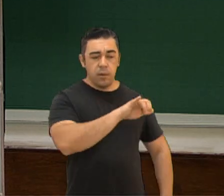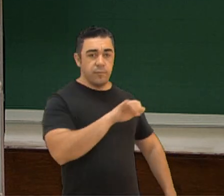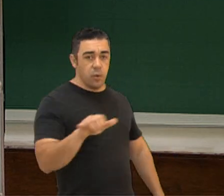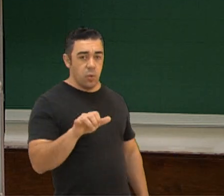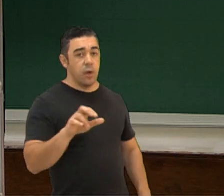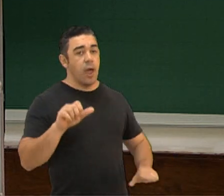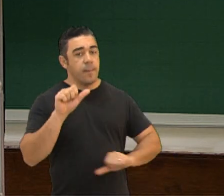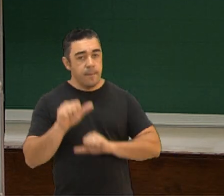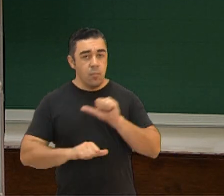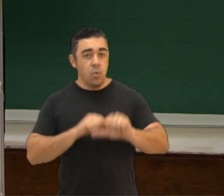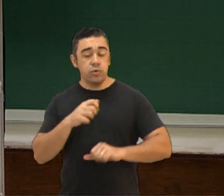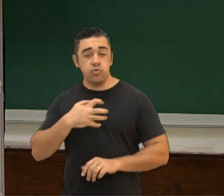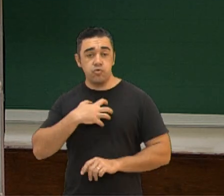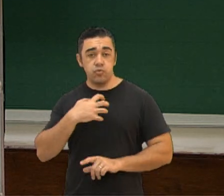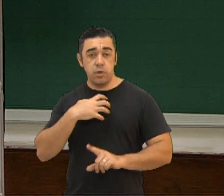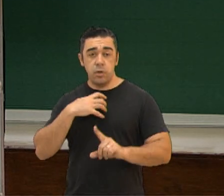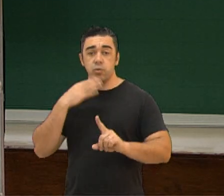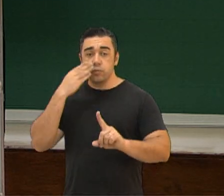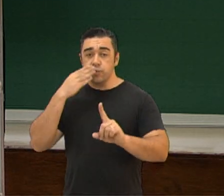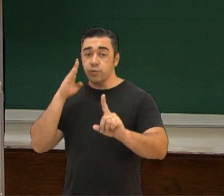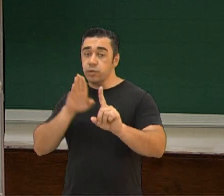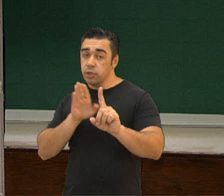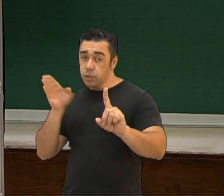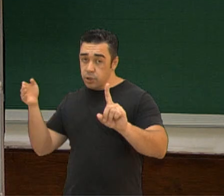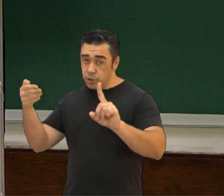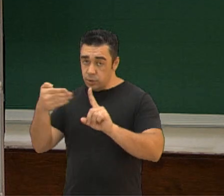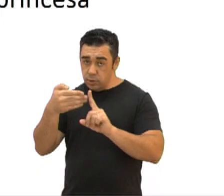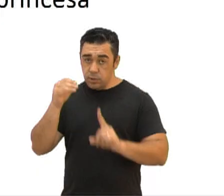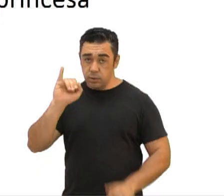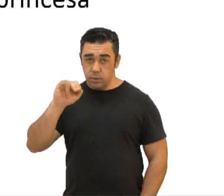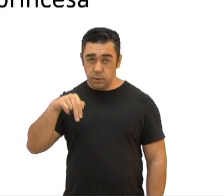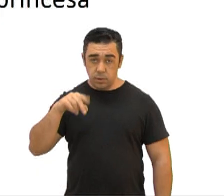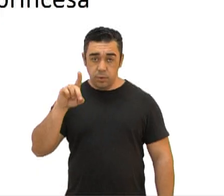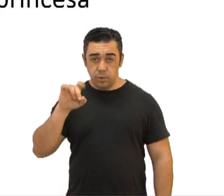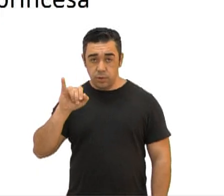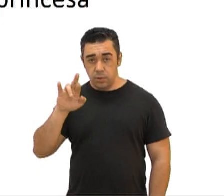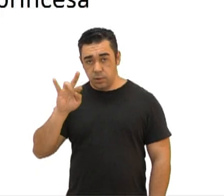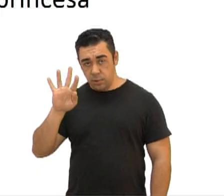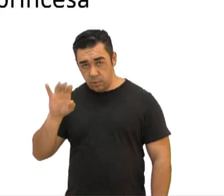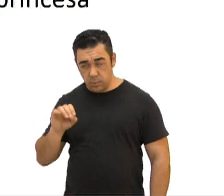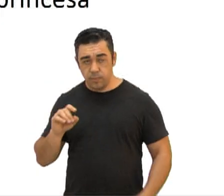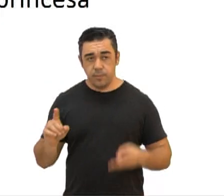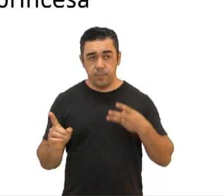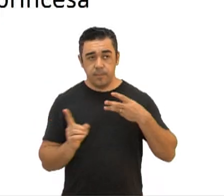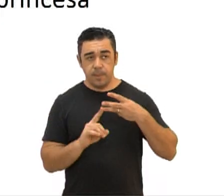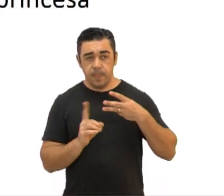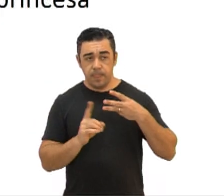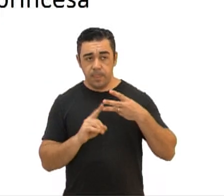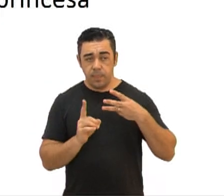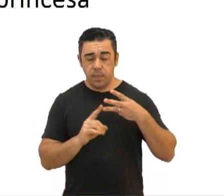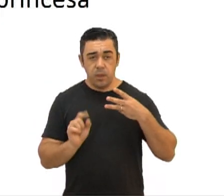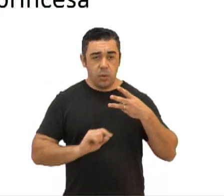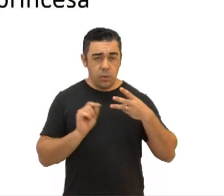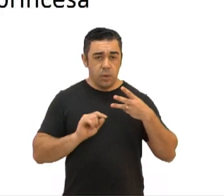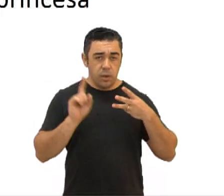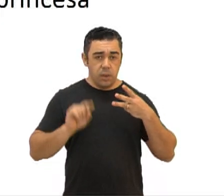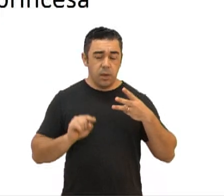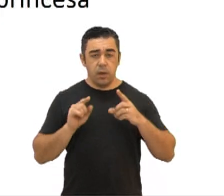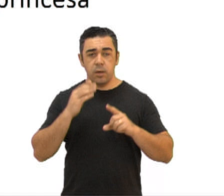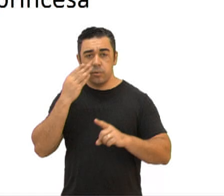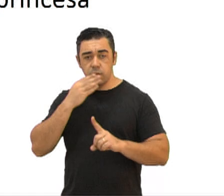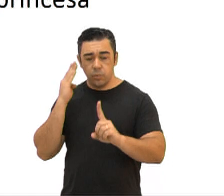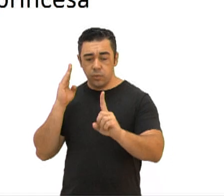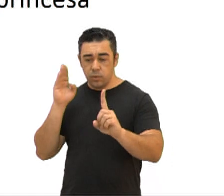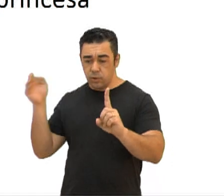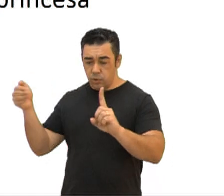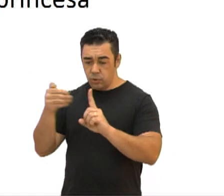o tom do discurso, né? A gente vai analisar isso também. E no terceiro item da nossa análise sobre discurso indireto, a gente tem